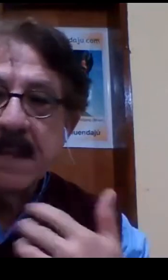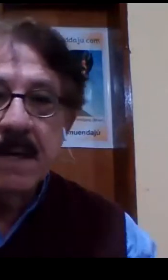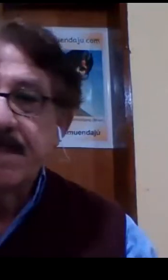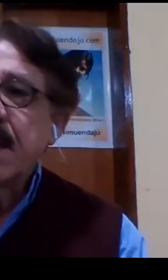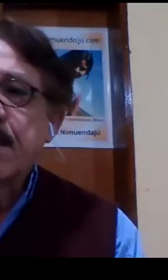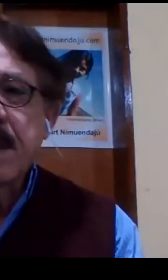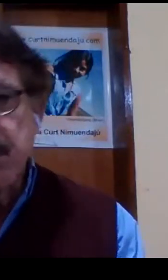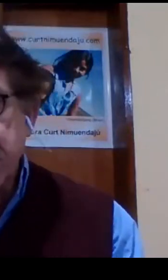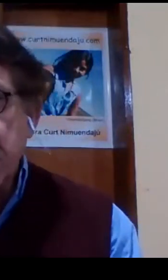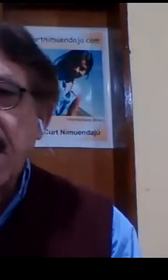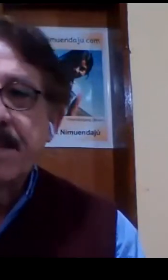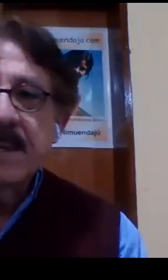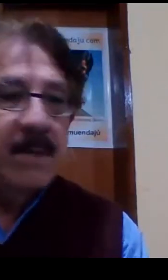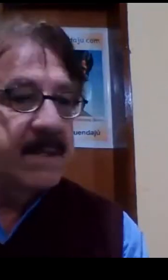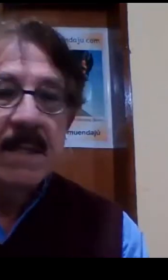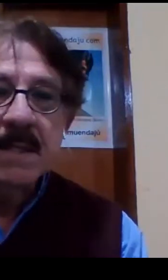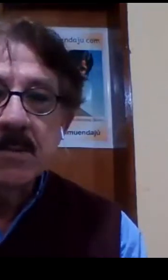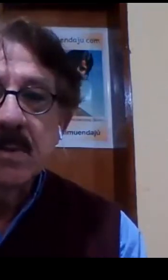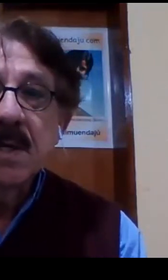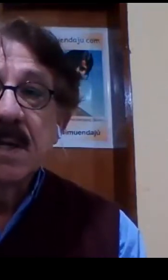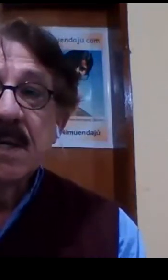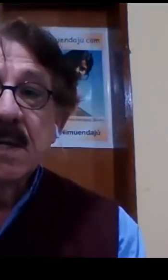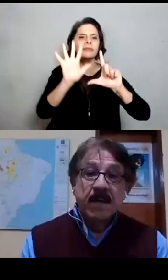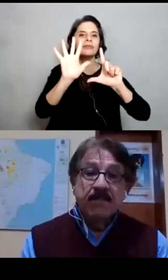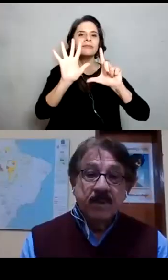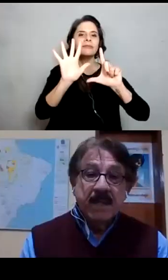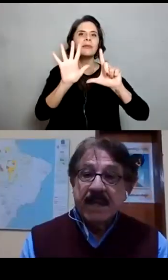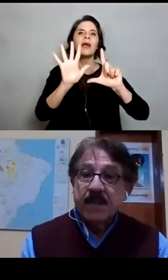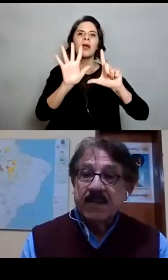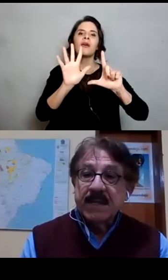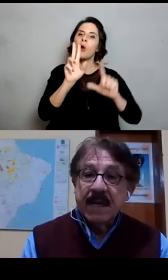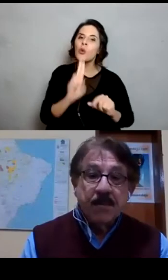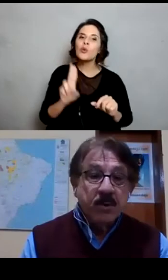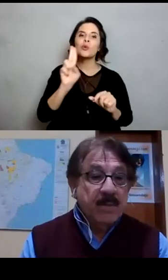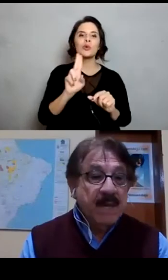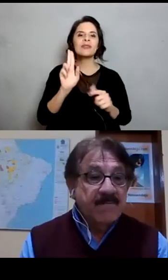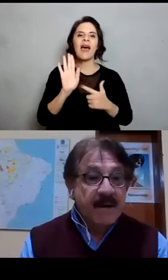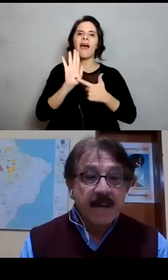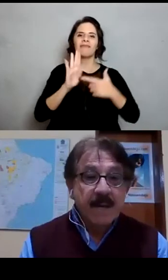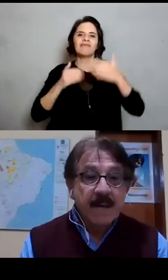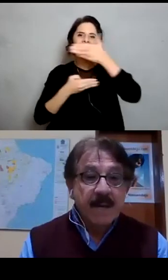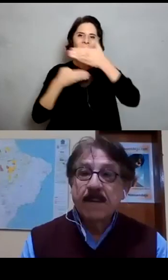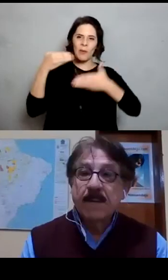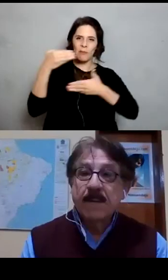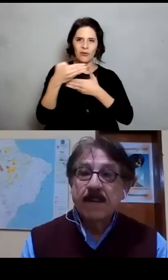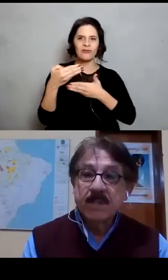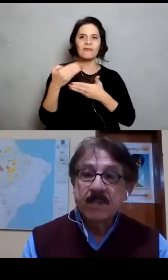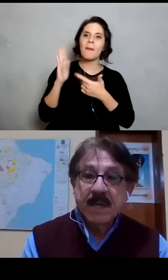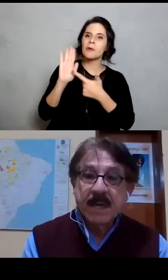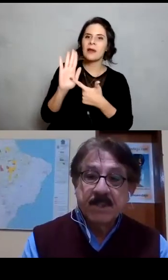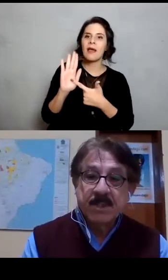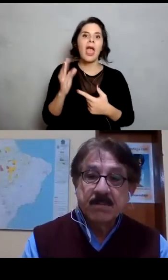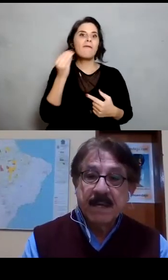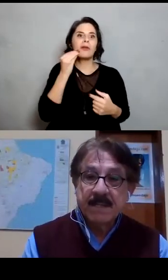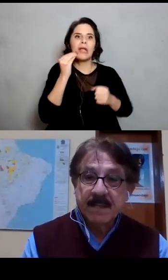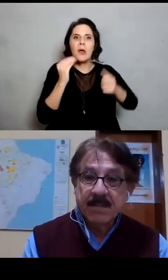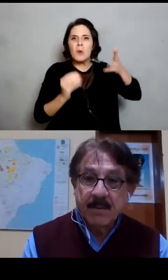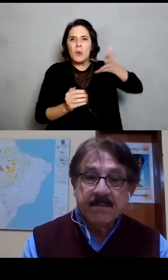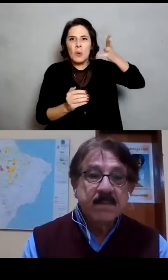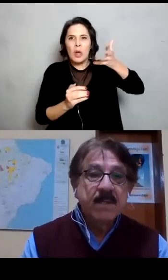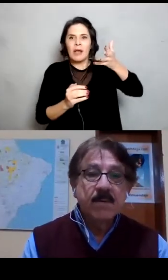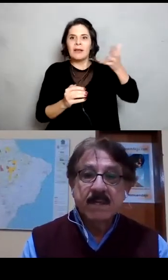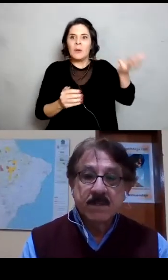ela para ilustrar, para não cansar tanto. Vou tentar não acelerar muito a minha fala para não atrapalhar os intérpretes demais,